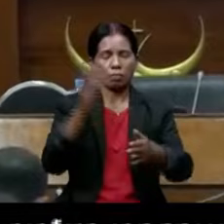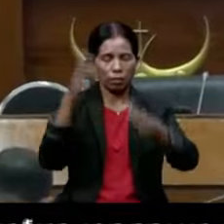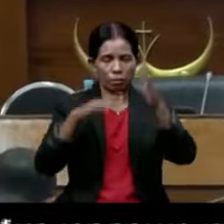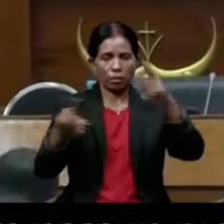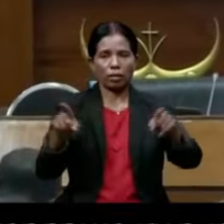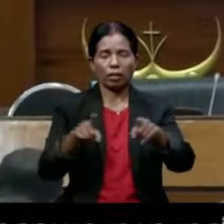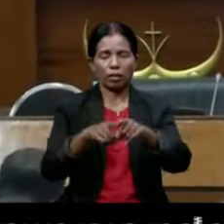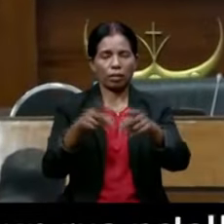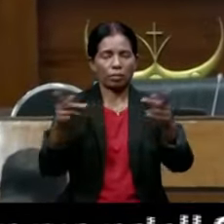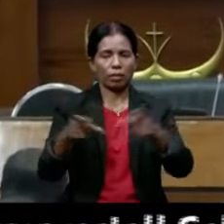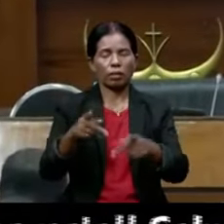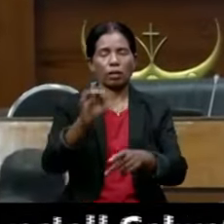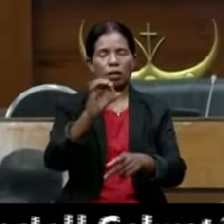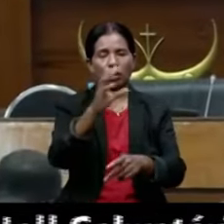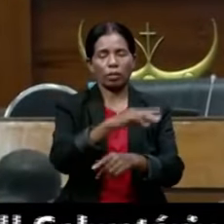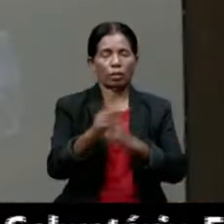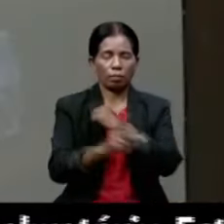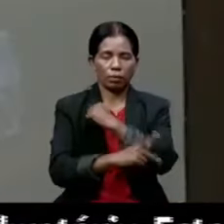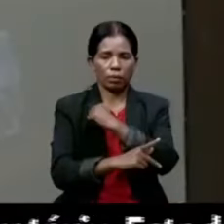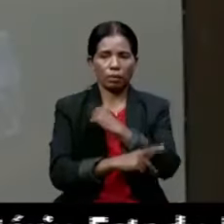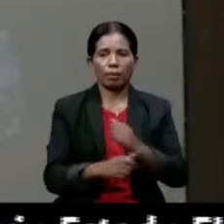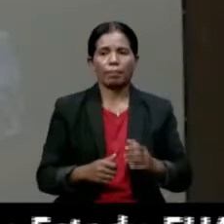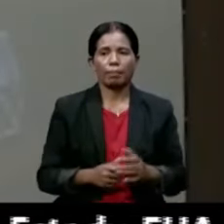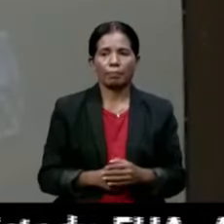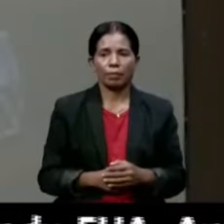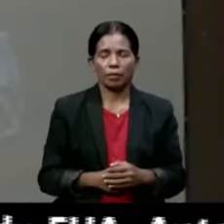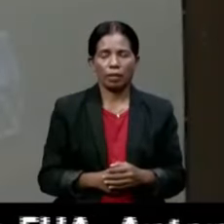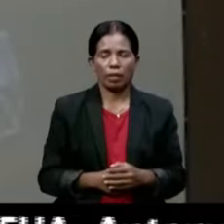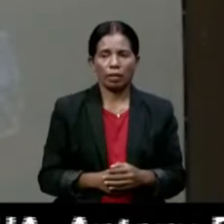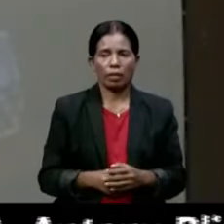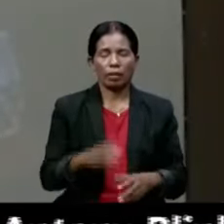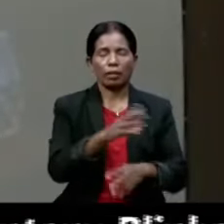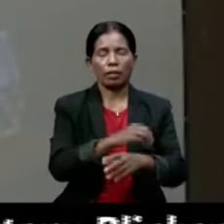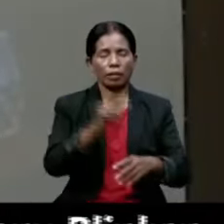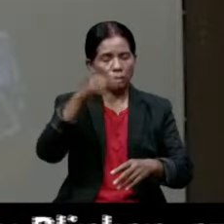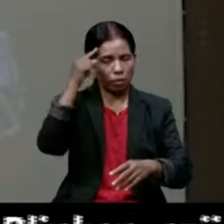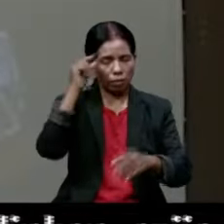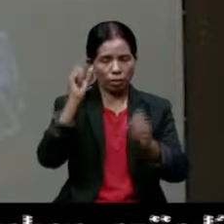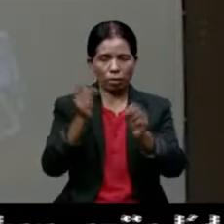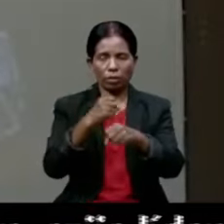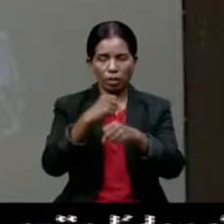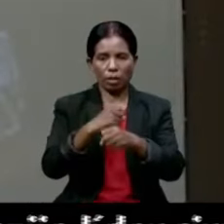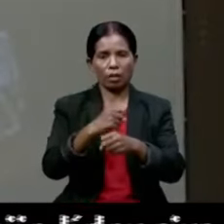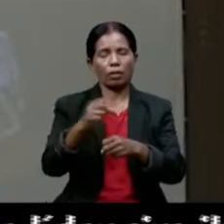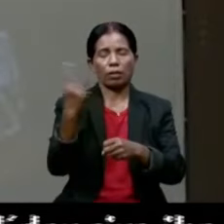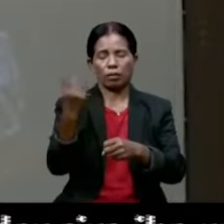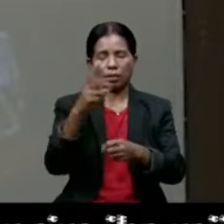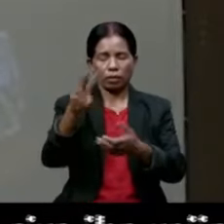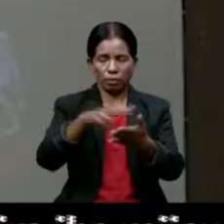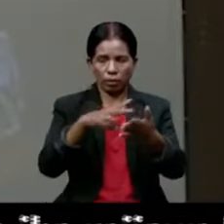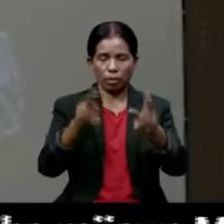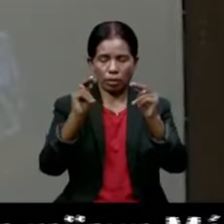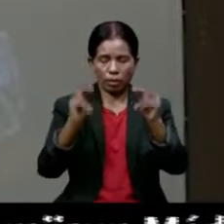futura pugal reforar as regras se o governo pretende para acabar com a violência tem que